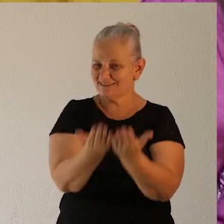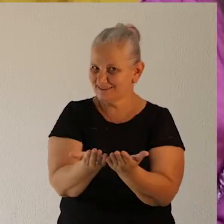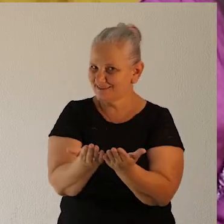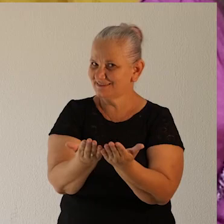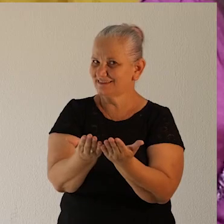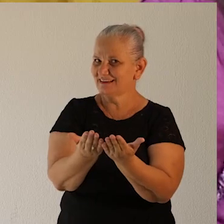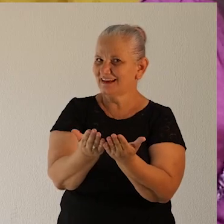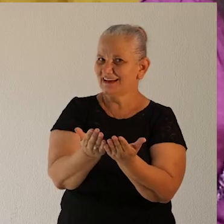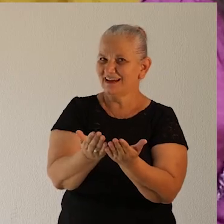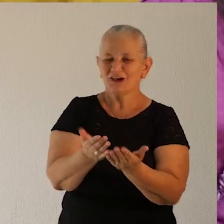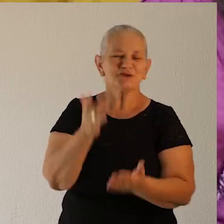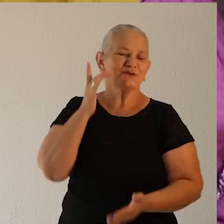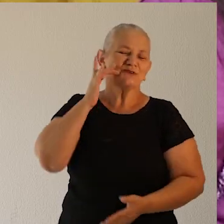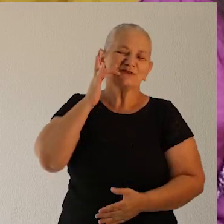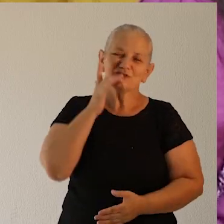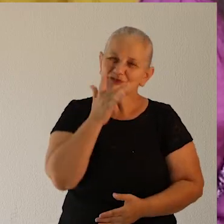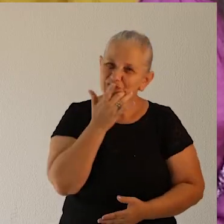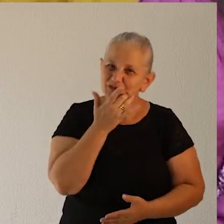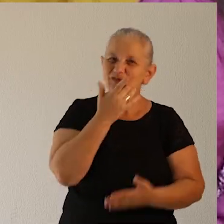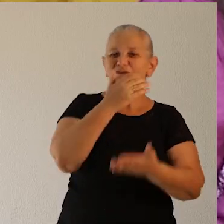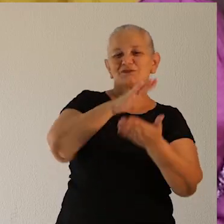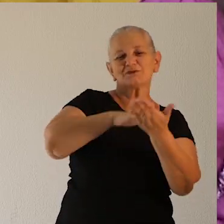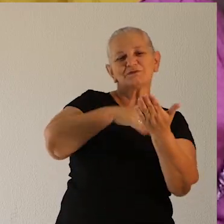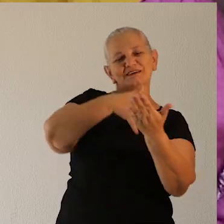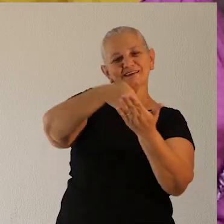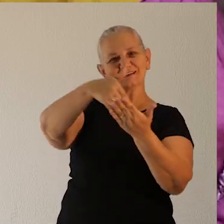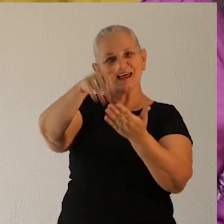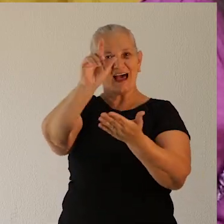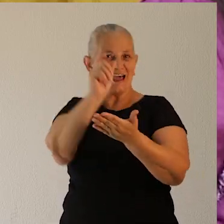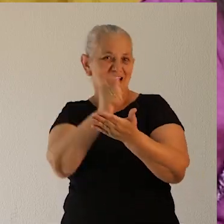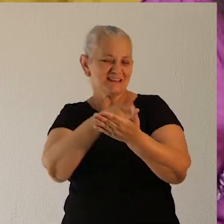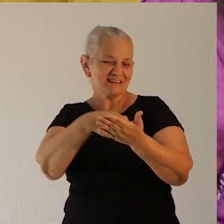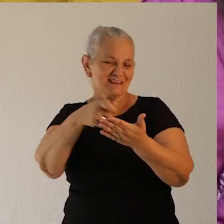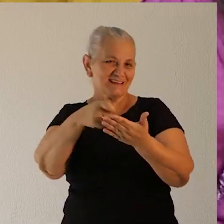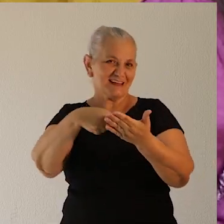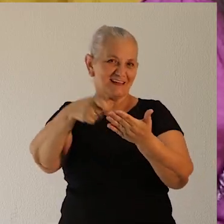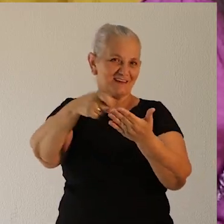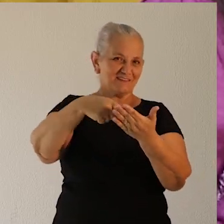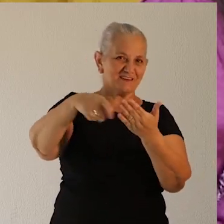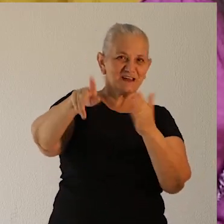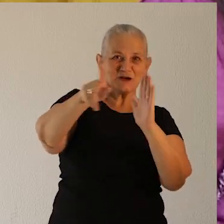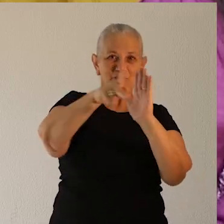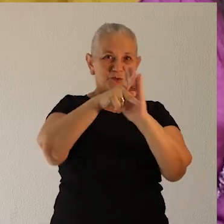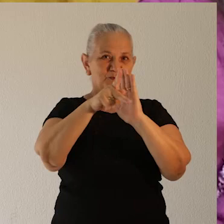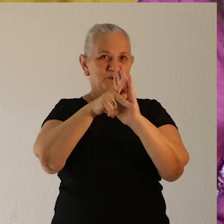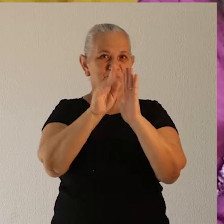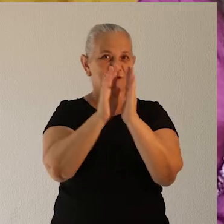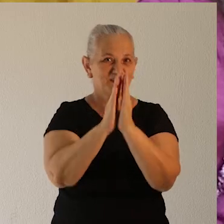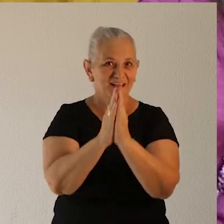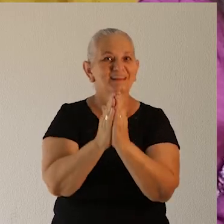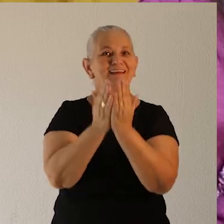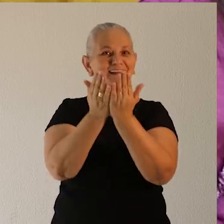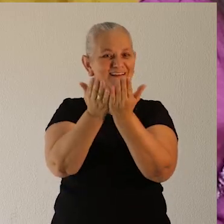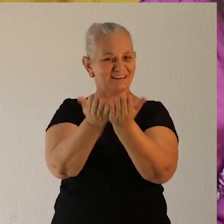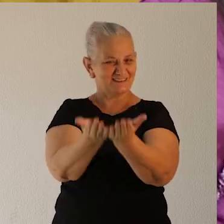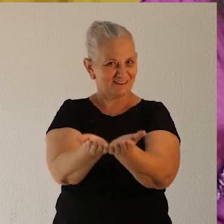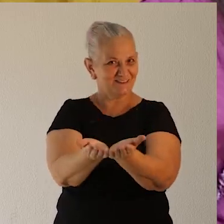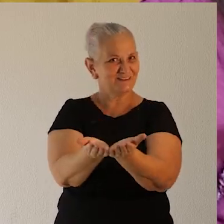cadernos. Nada melhor que pintar e escrever nos próprios